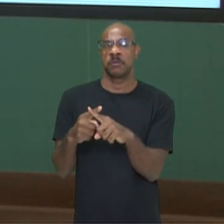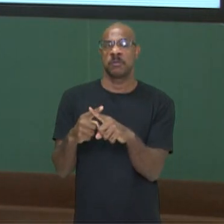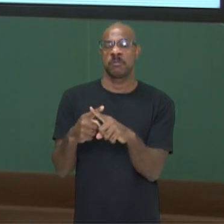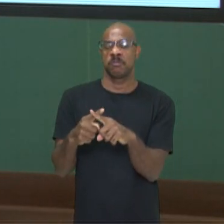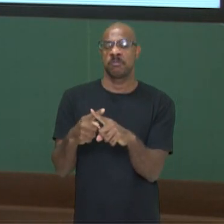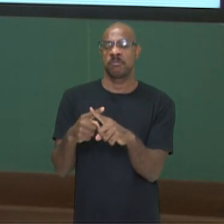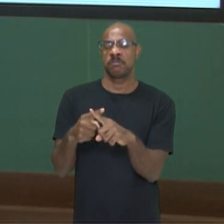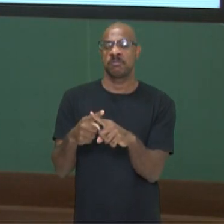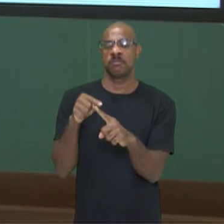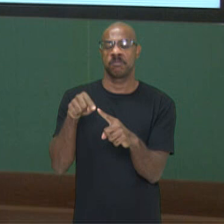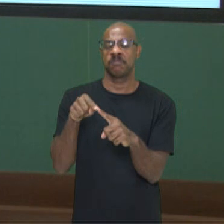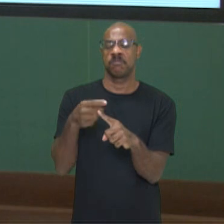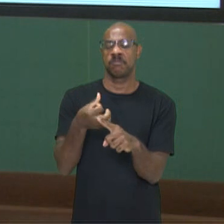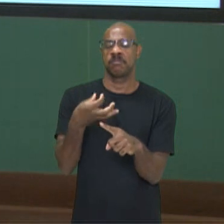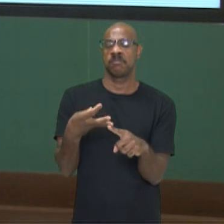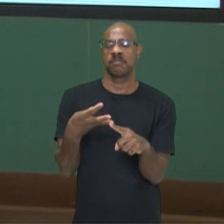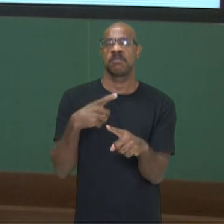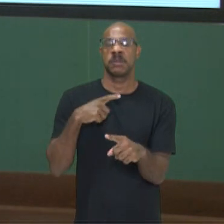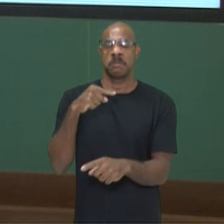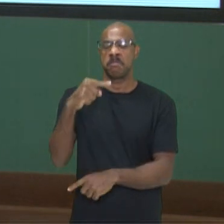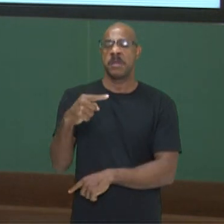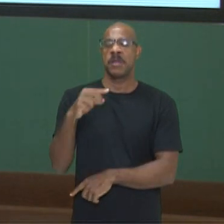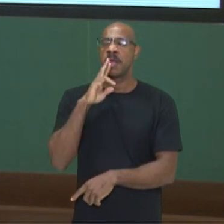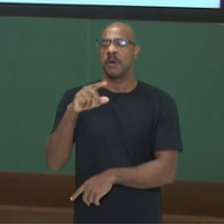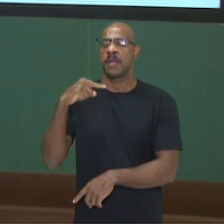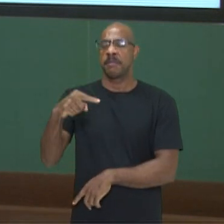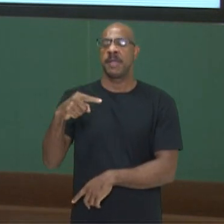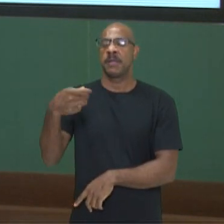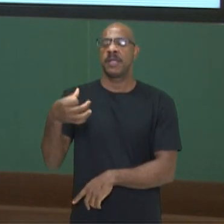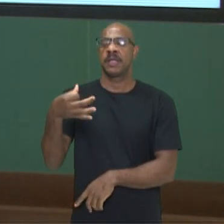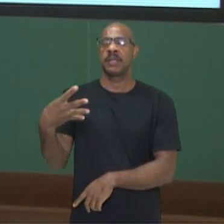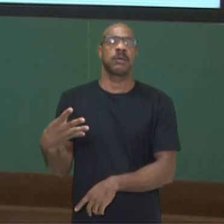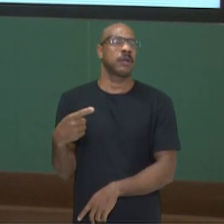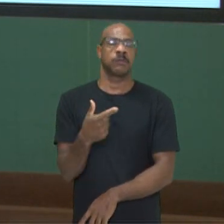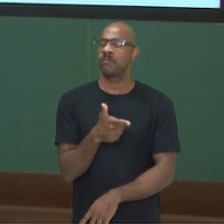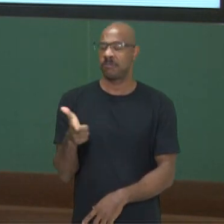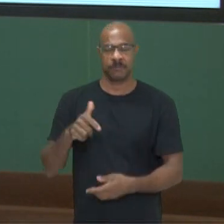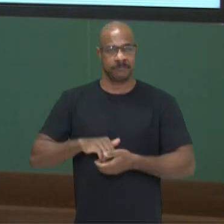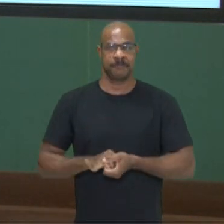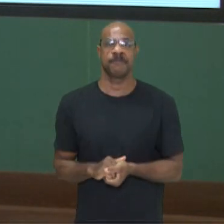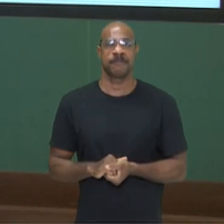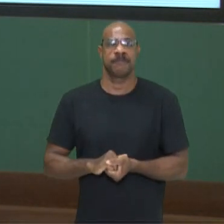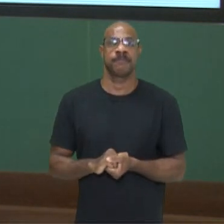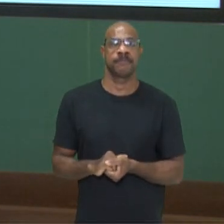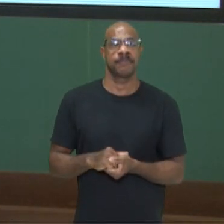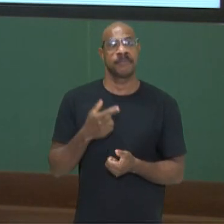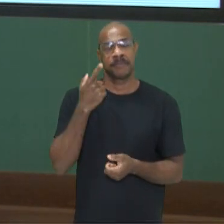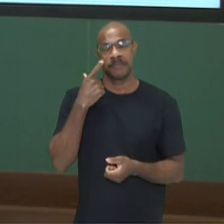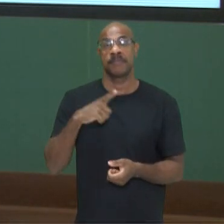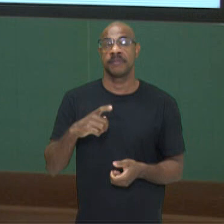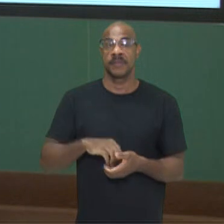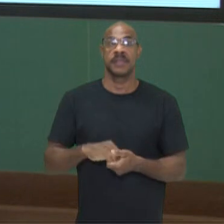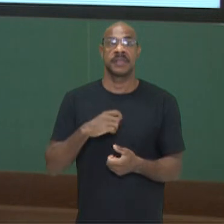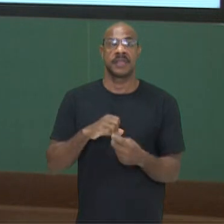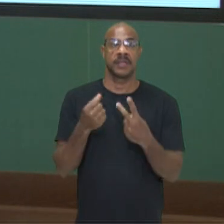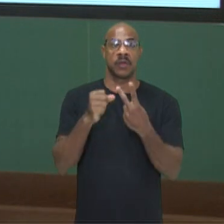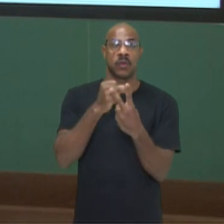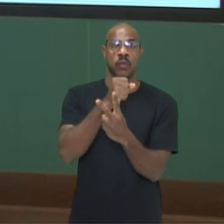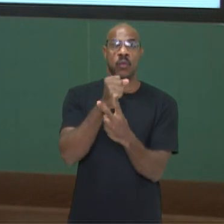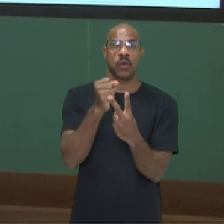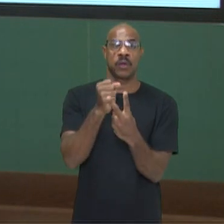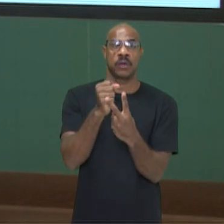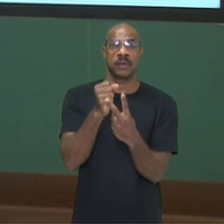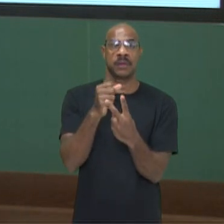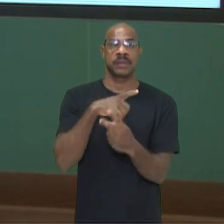ele mesmo nos dê menos 64, tá? Veja, existe o 8, né? Só